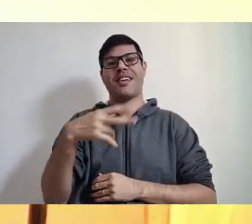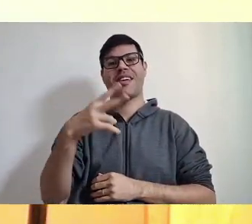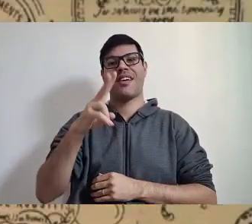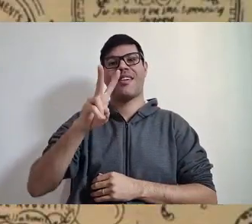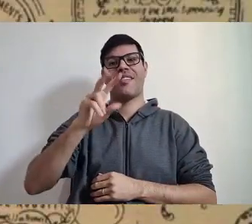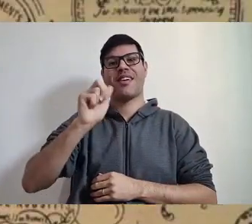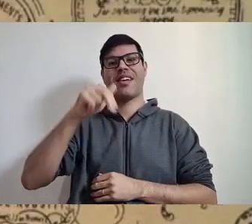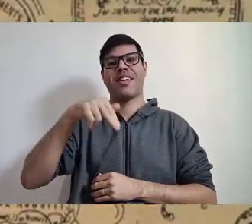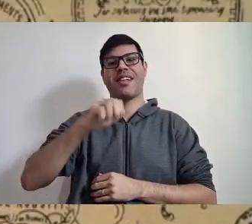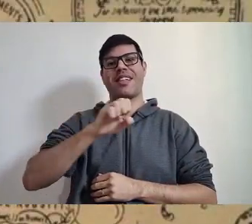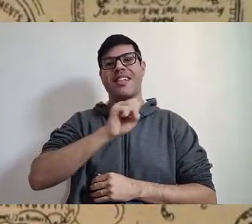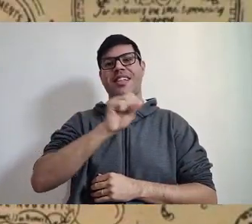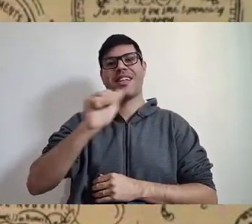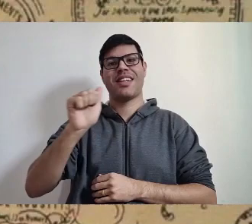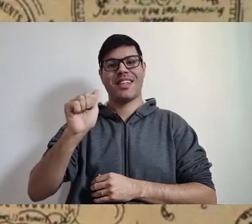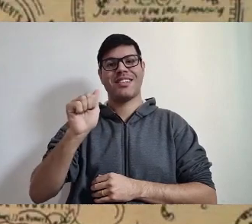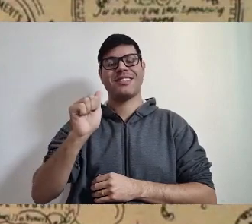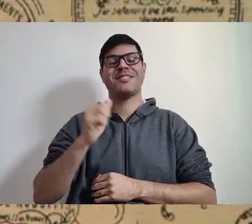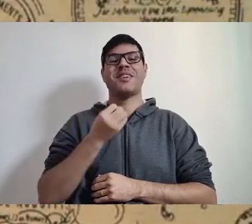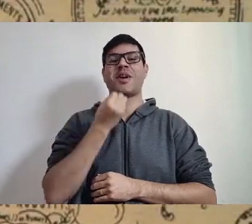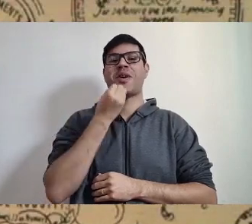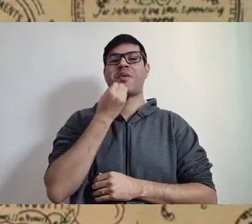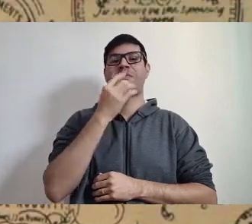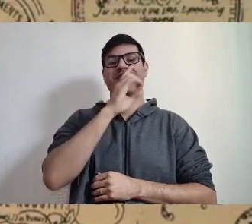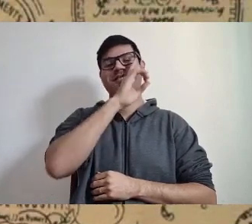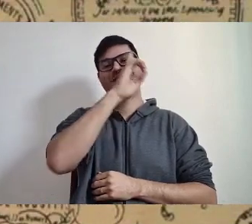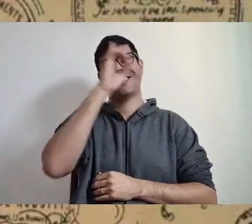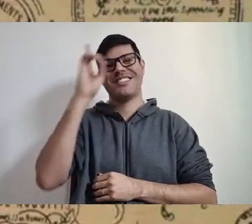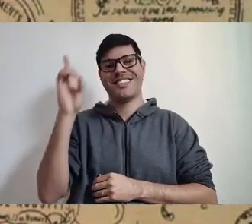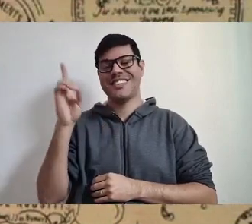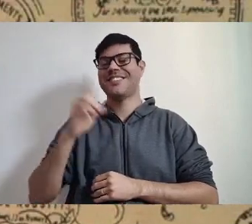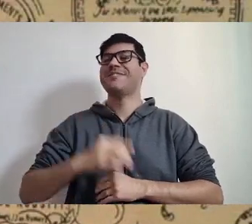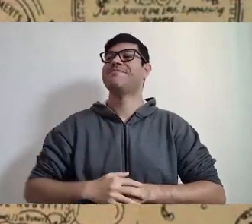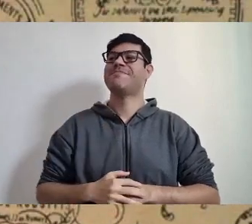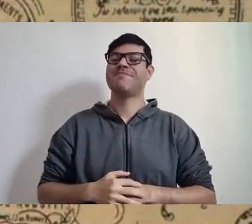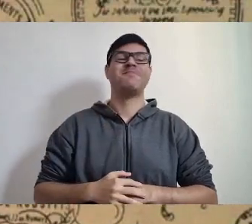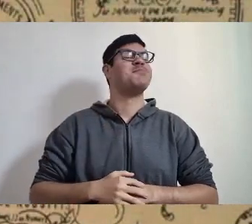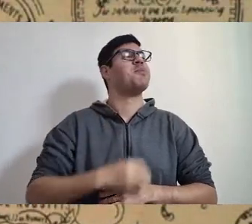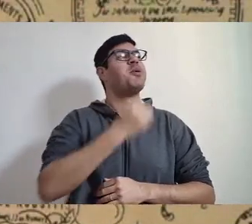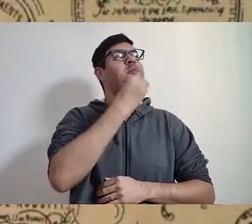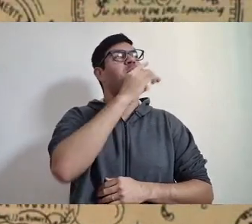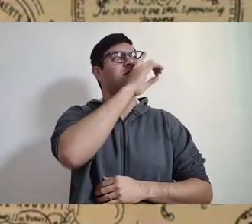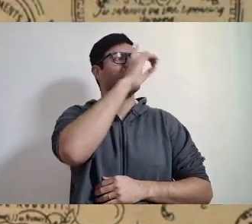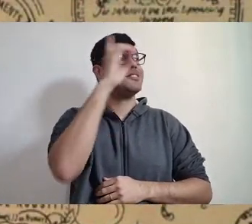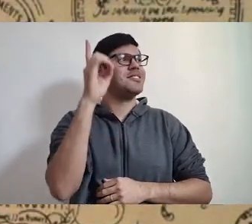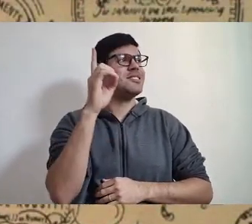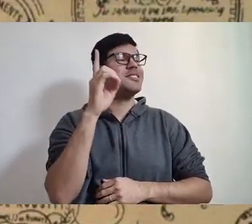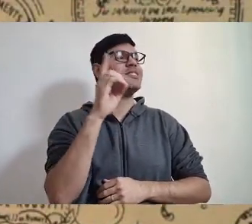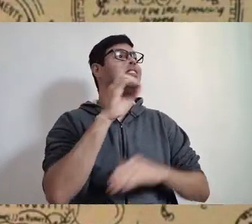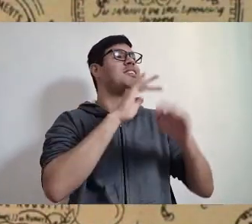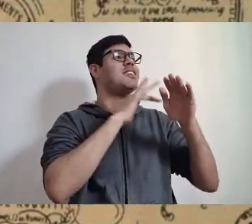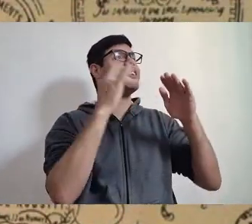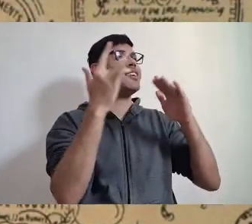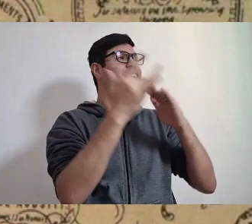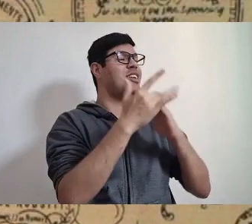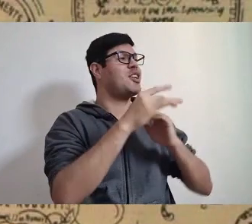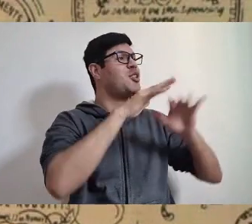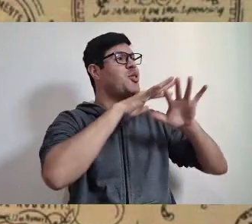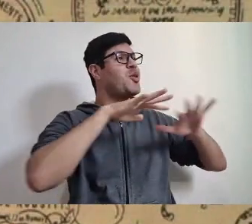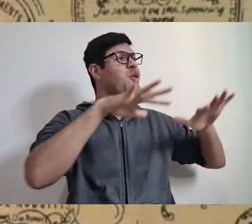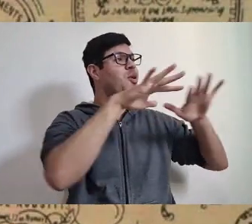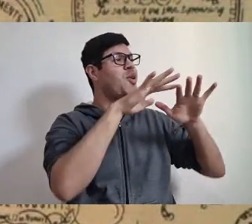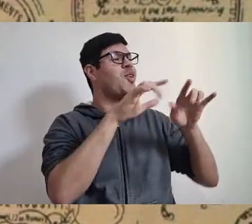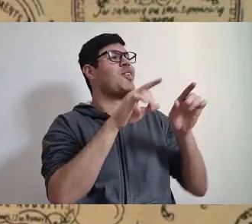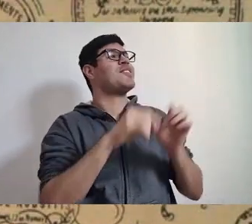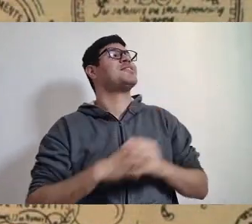Miriam. Prazer é todo meu, Gil. Bom dia a todos os nossos internautas. Bom dia, Aldão, aqui presente